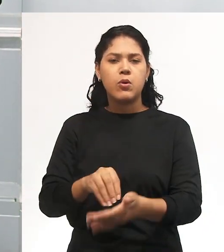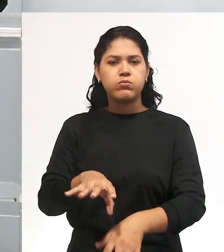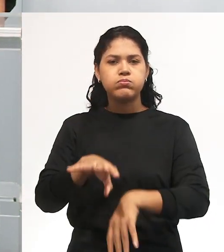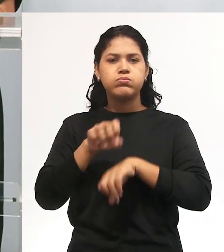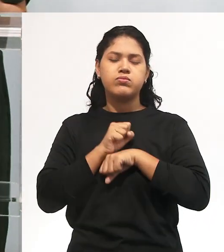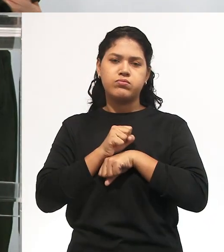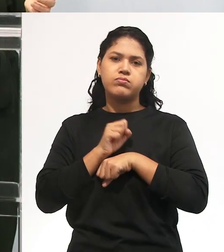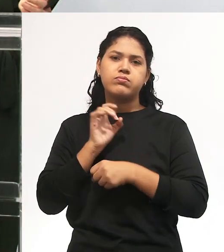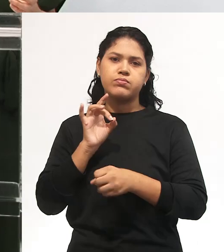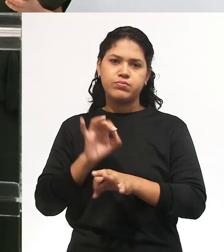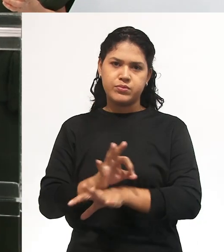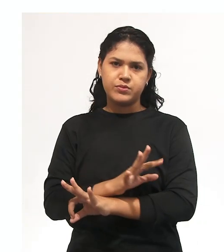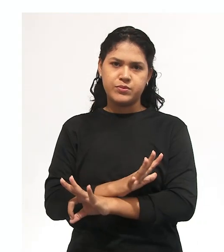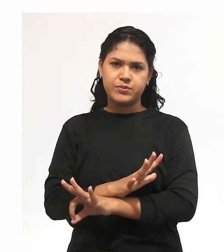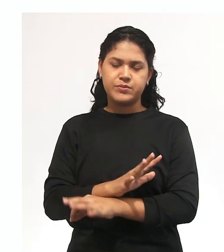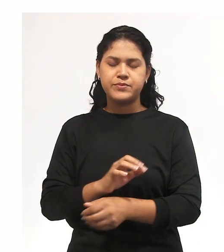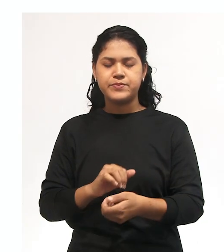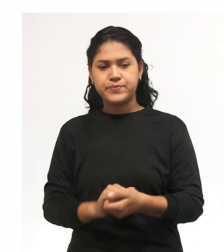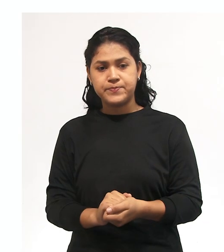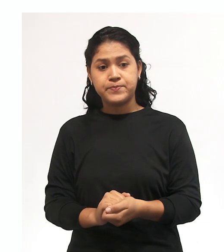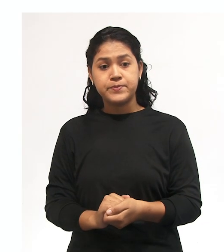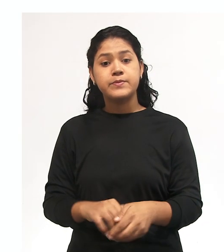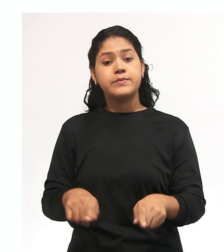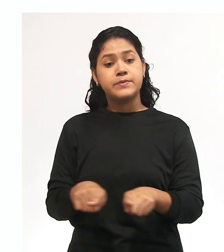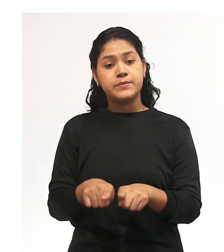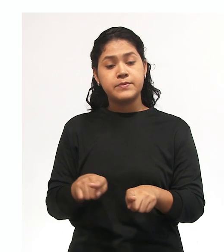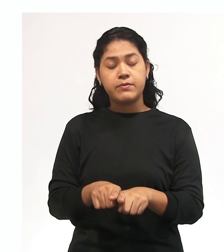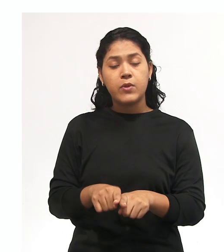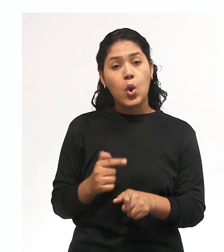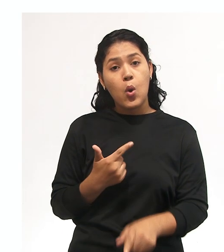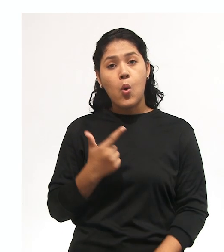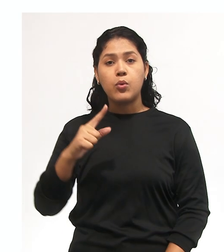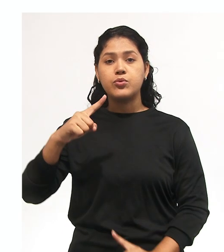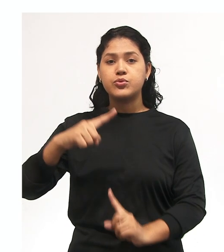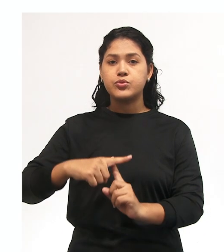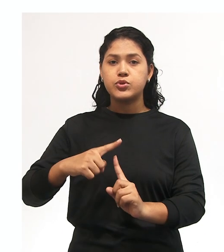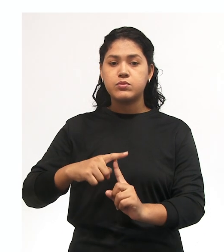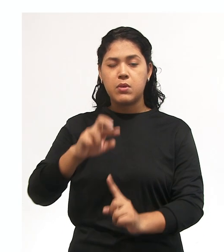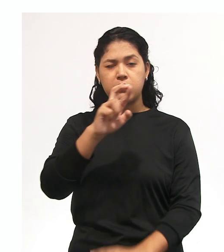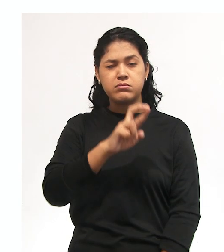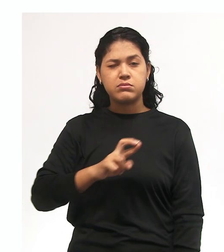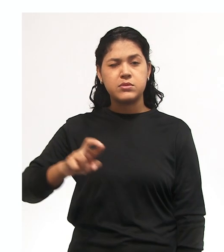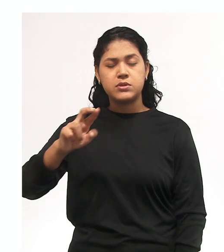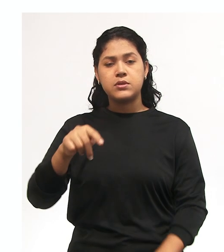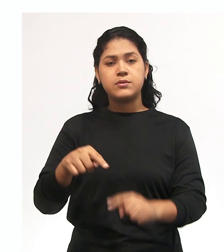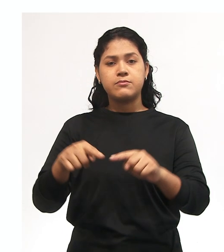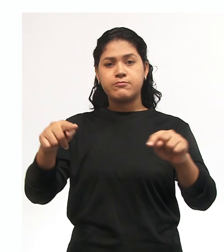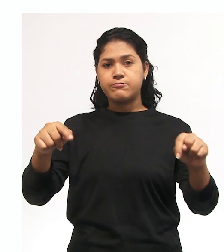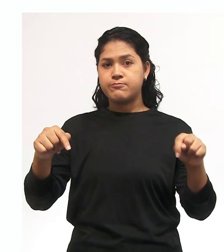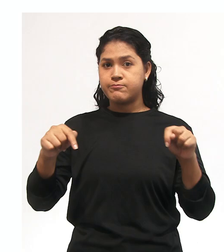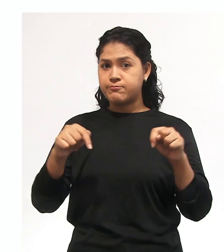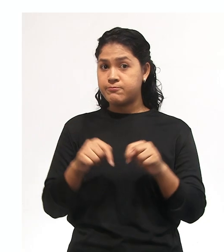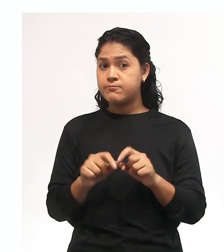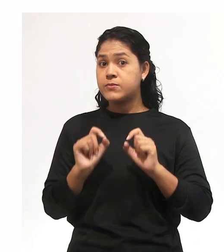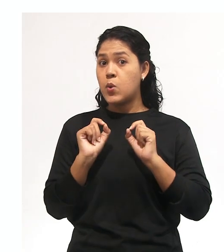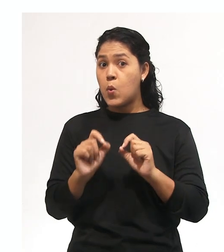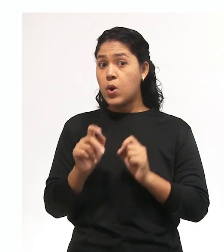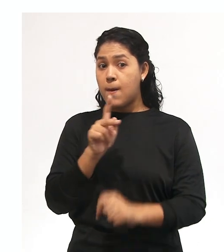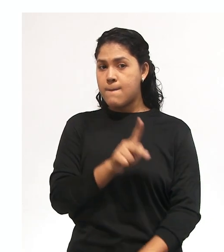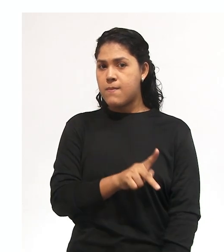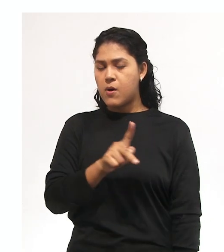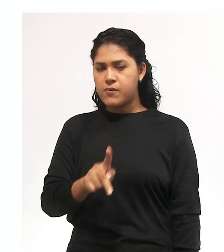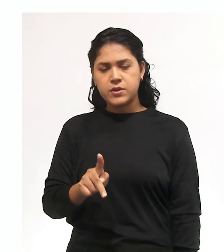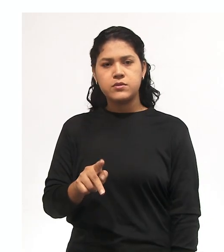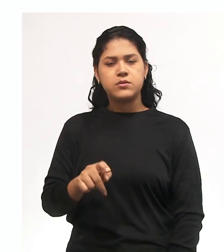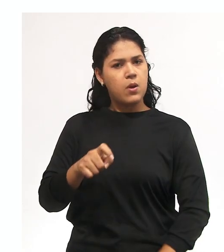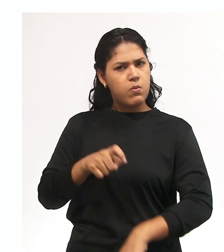naquela determinada disciplina. Outro instrumento de avaliação é a observação em sala de aula. Ela permite que o